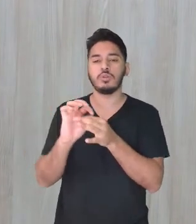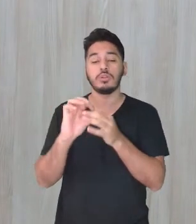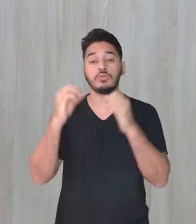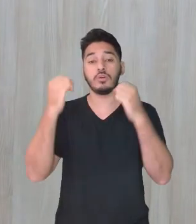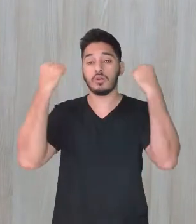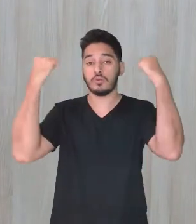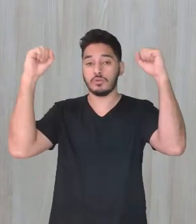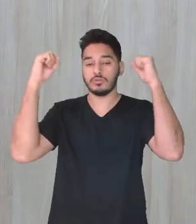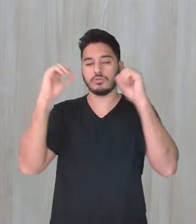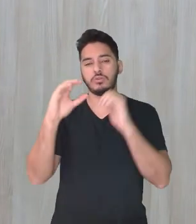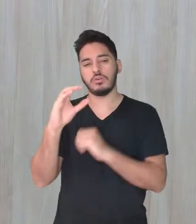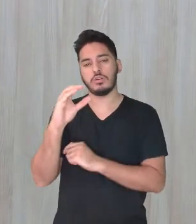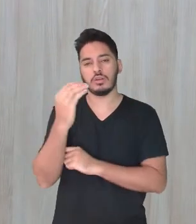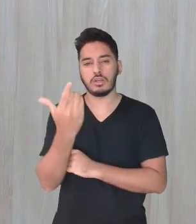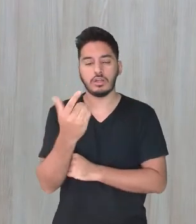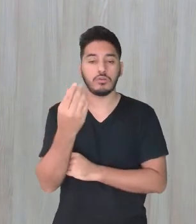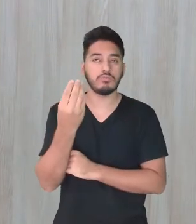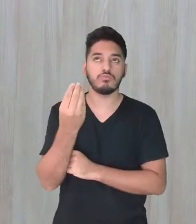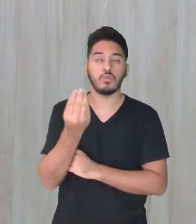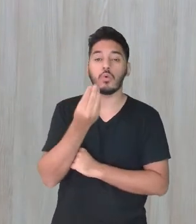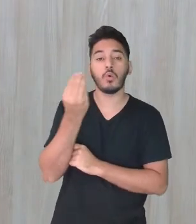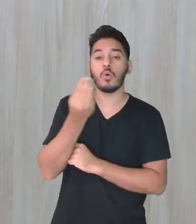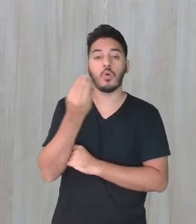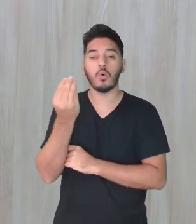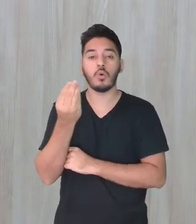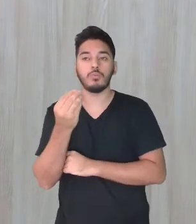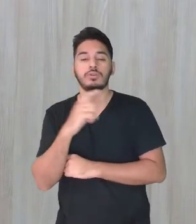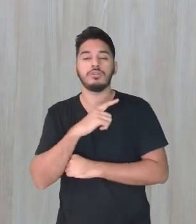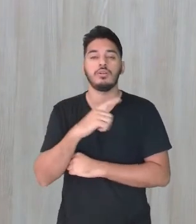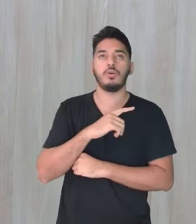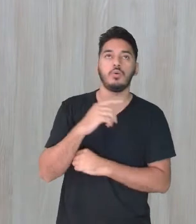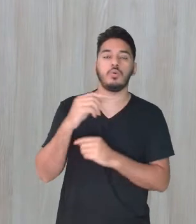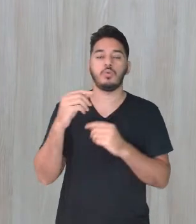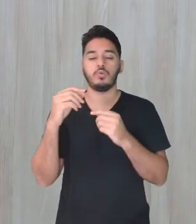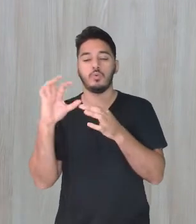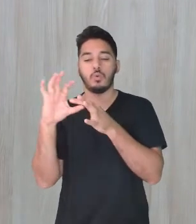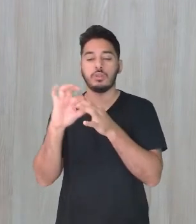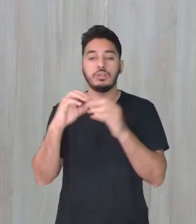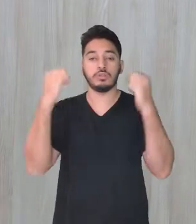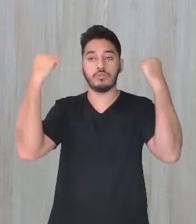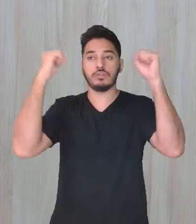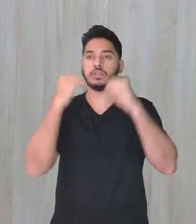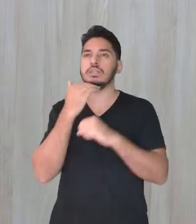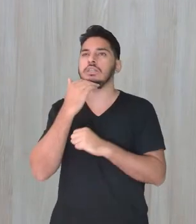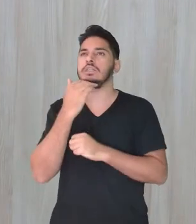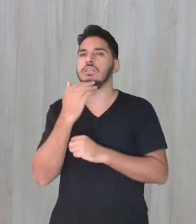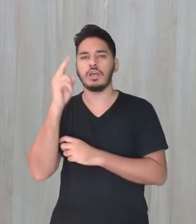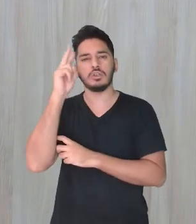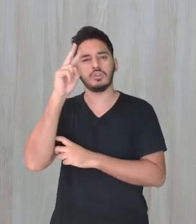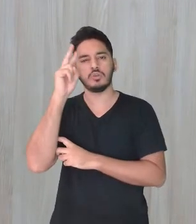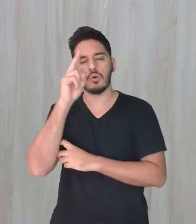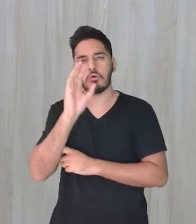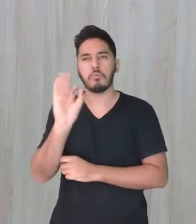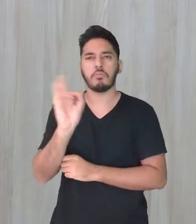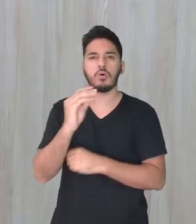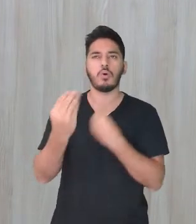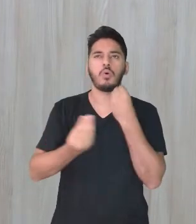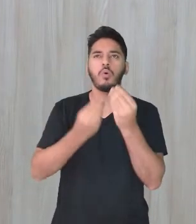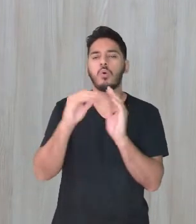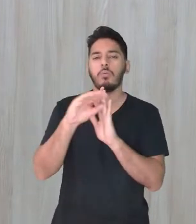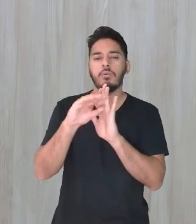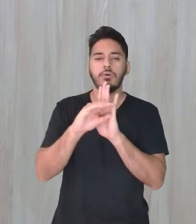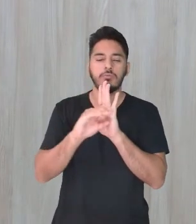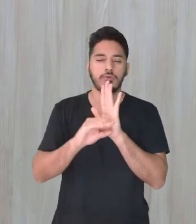física. Lógico que a gente não tem como entrar no contexto da educação física sem falar um pouco da história da dança, nem de como ela se organiza,